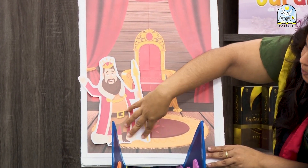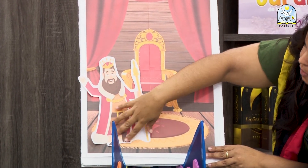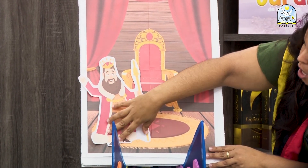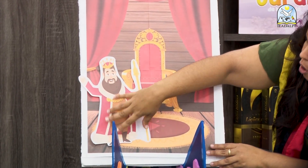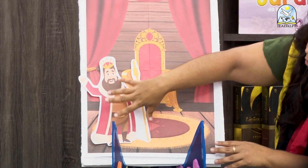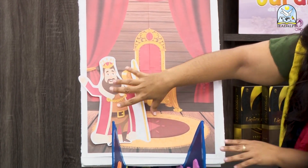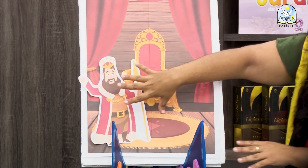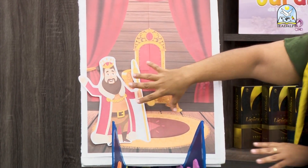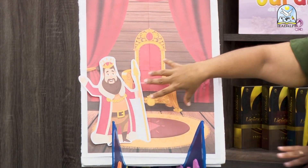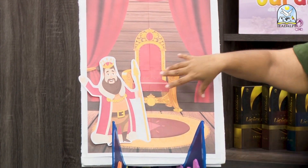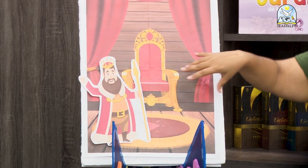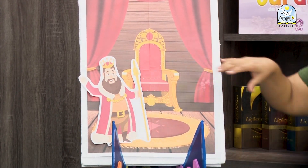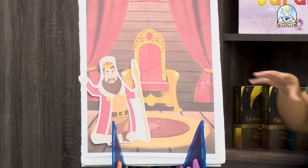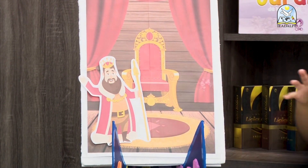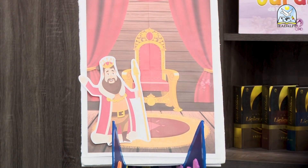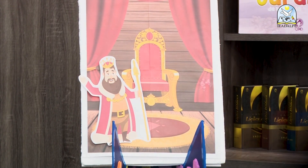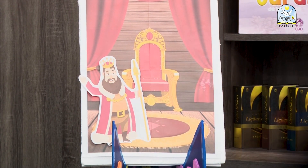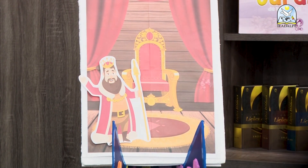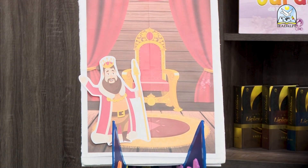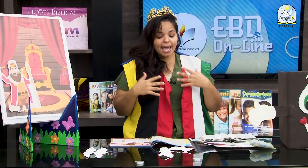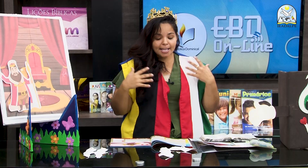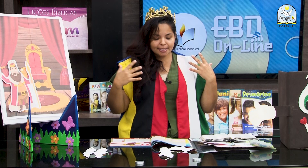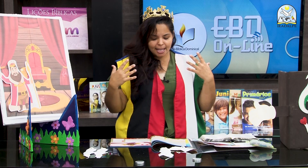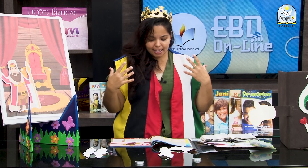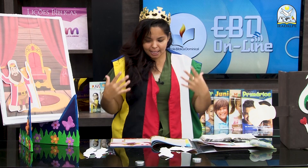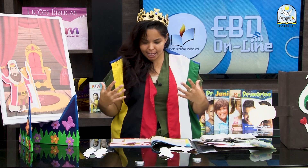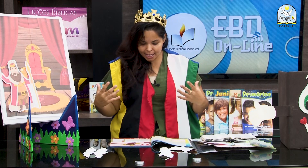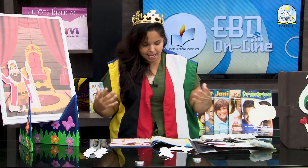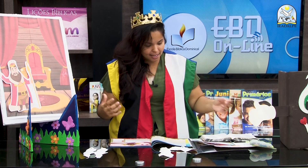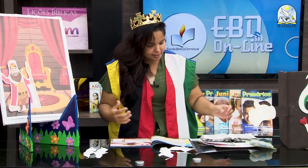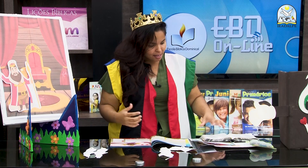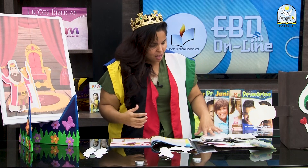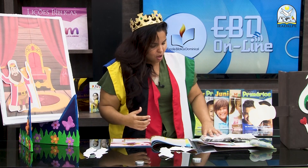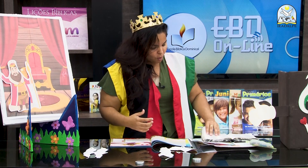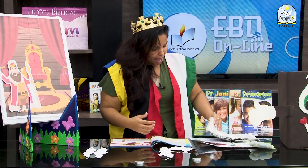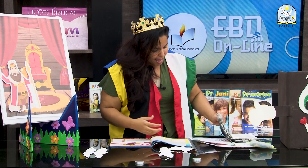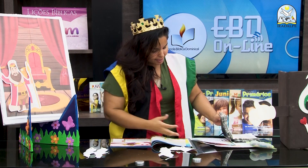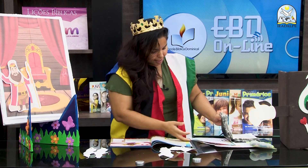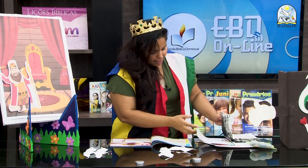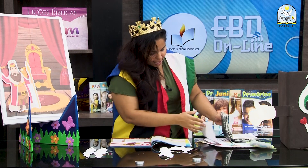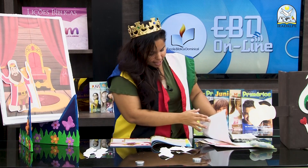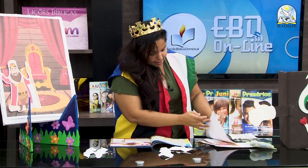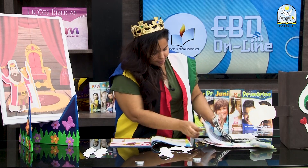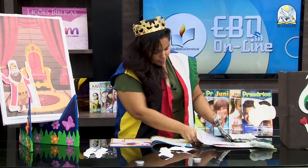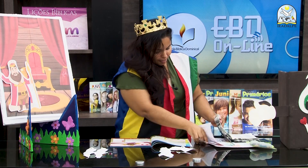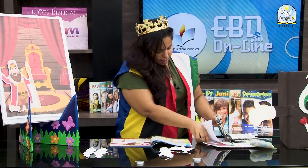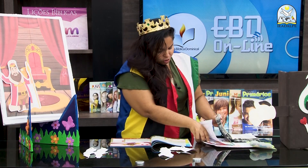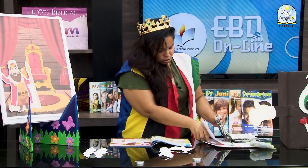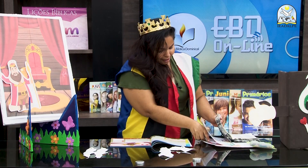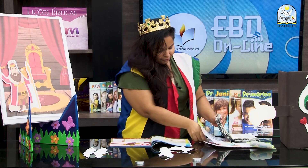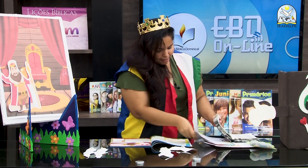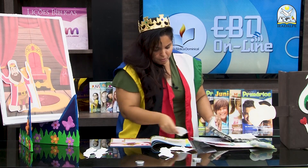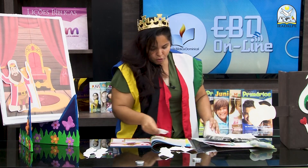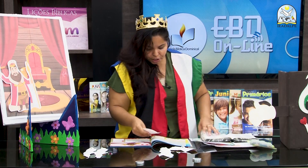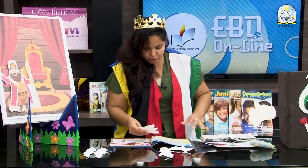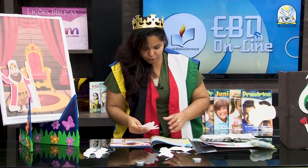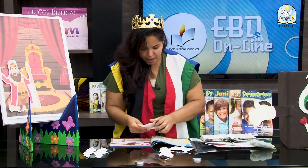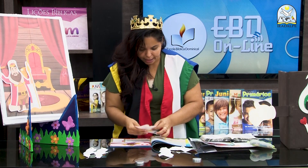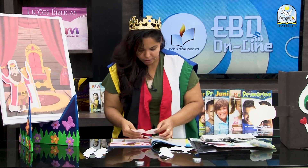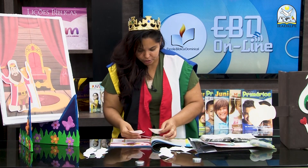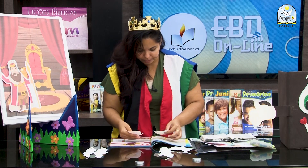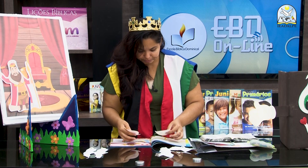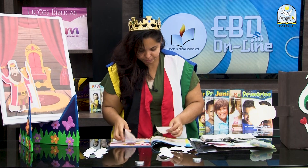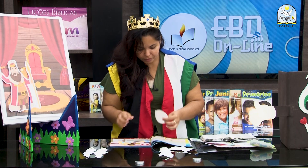doente. O nome dele é o rei Ezequias. O rei Ezequias estava